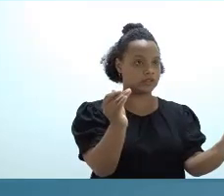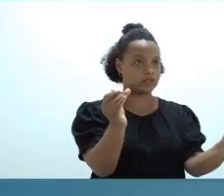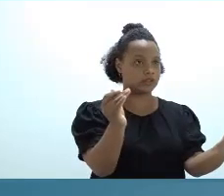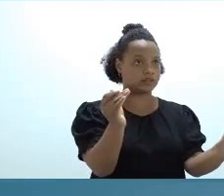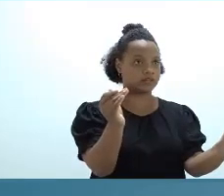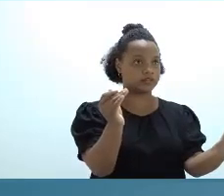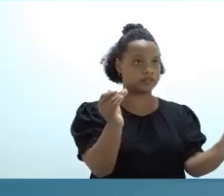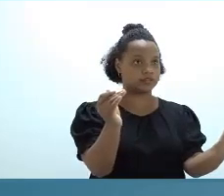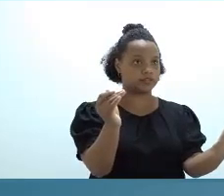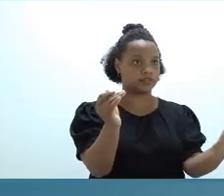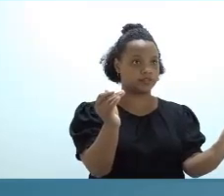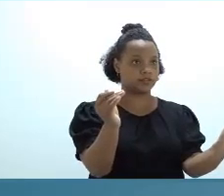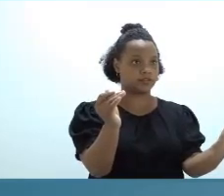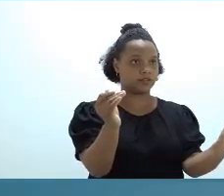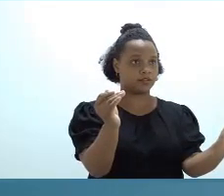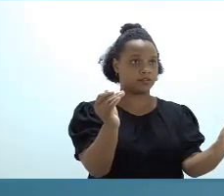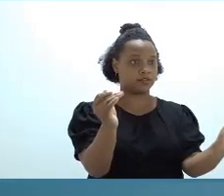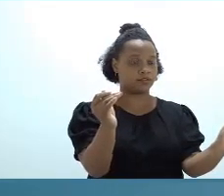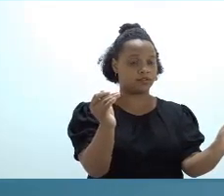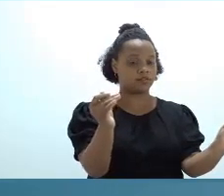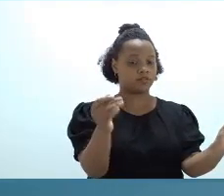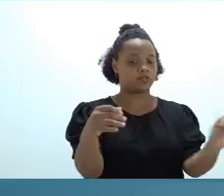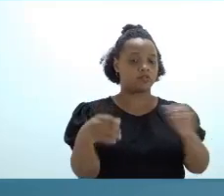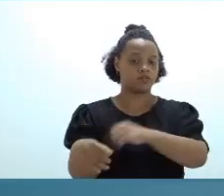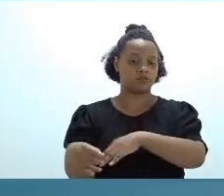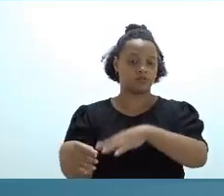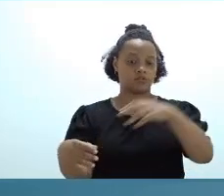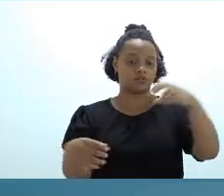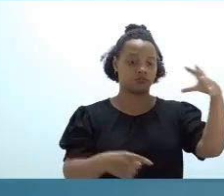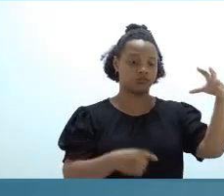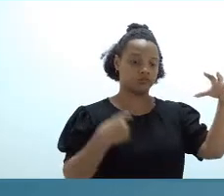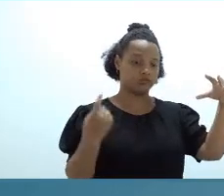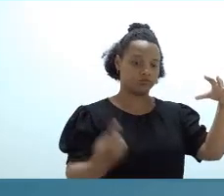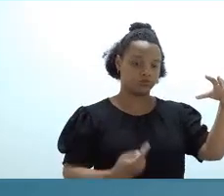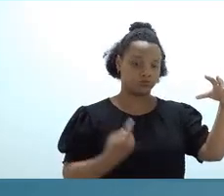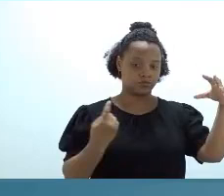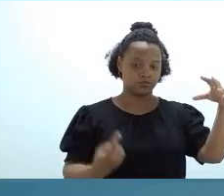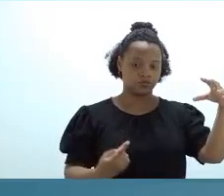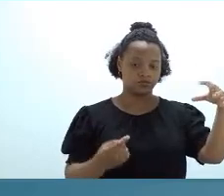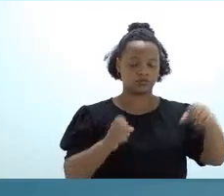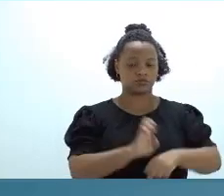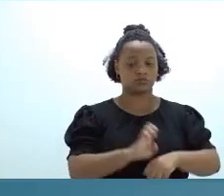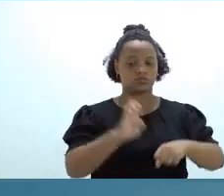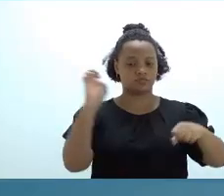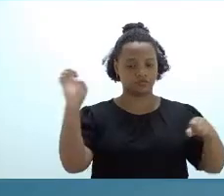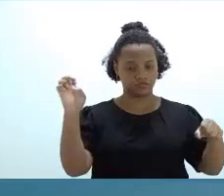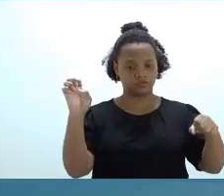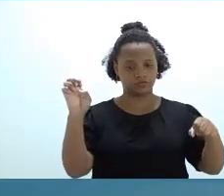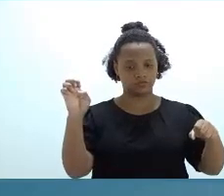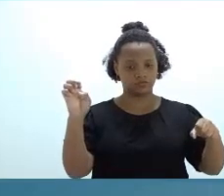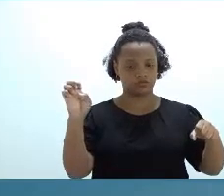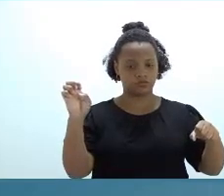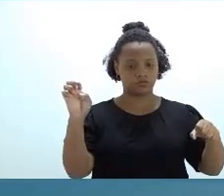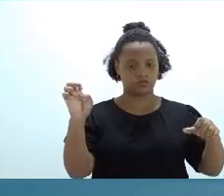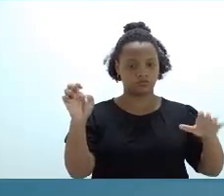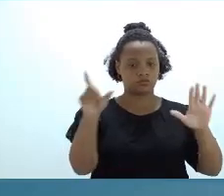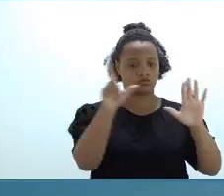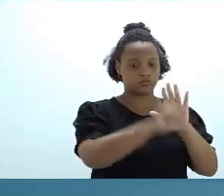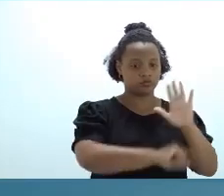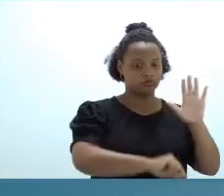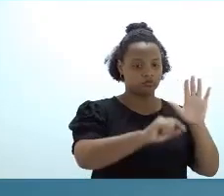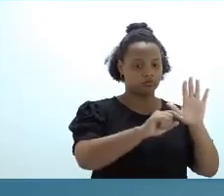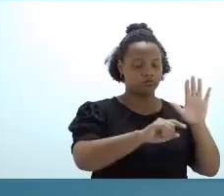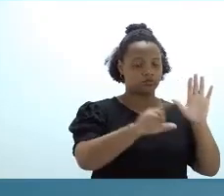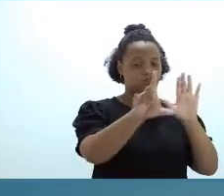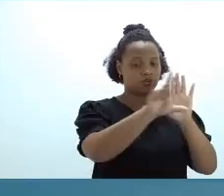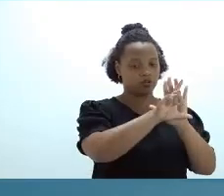a qual realizava sozinha, como autorizado pelo Estado, pelo Estatuto da Criança e